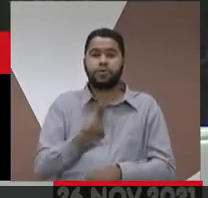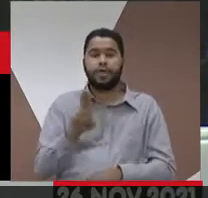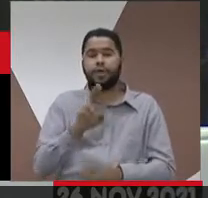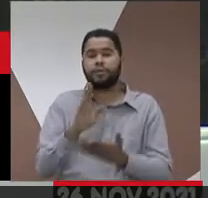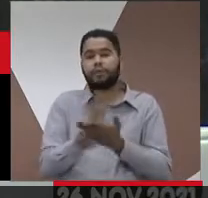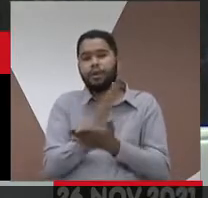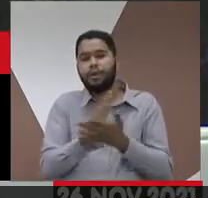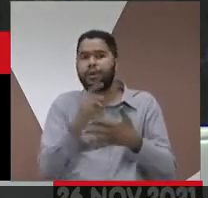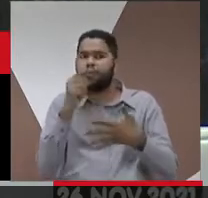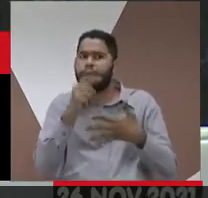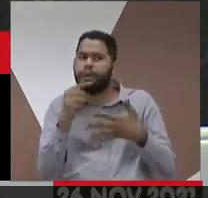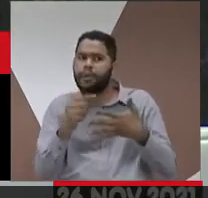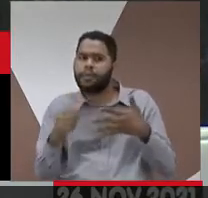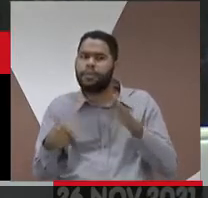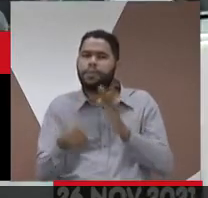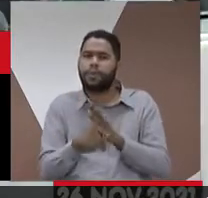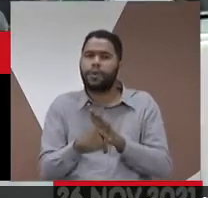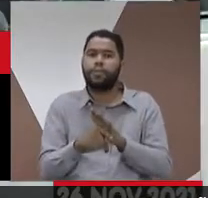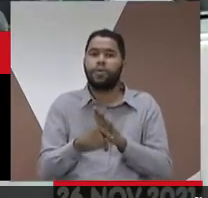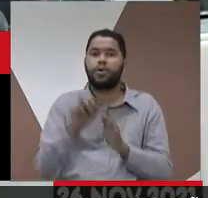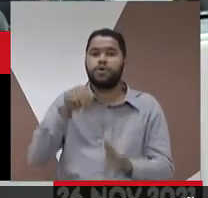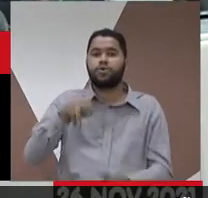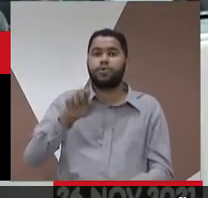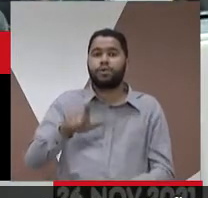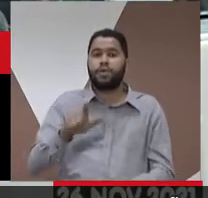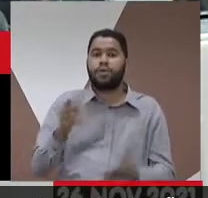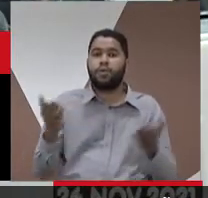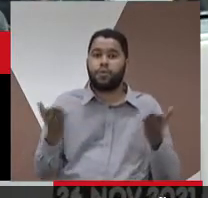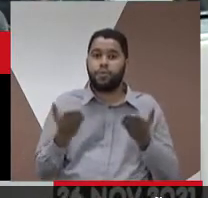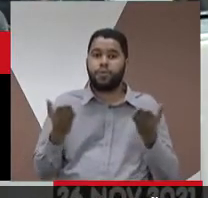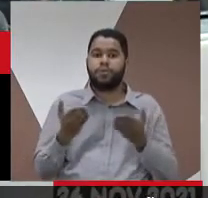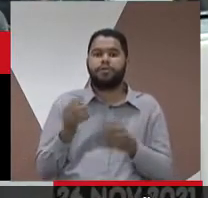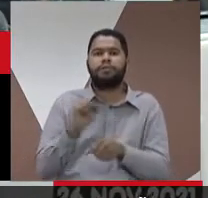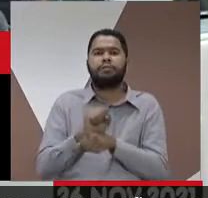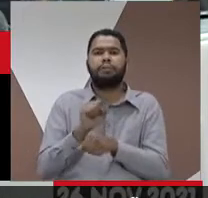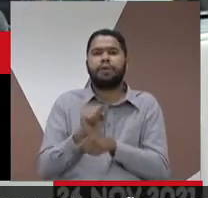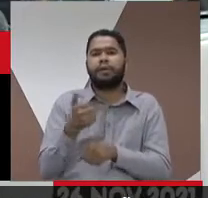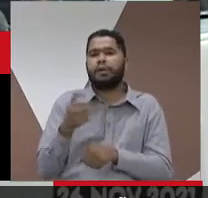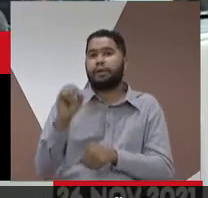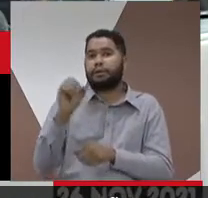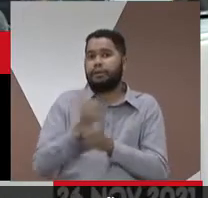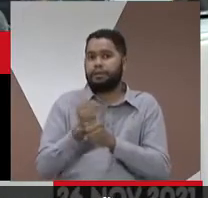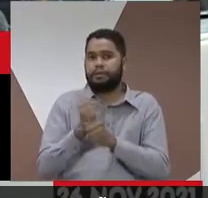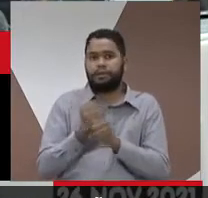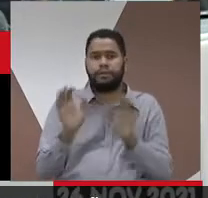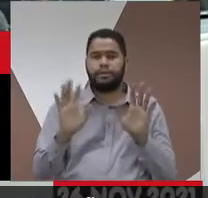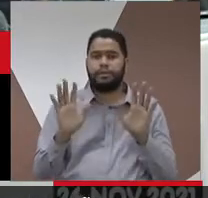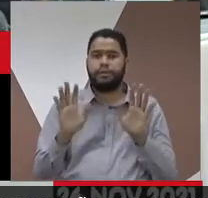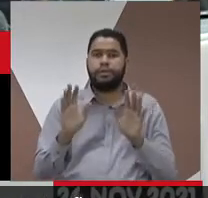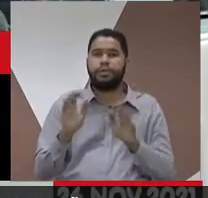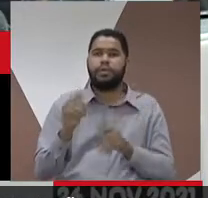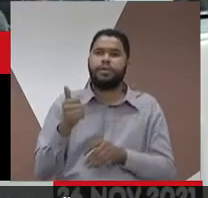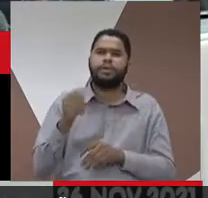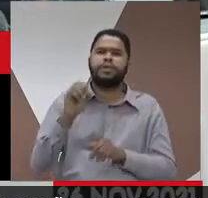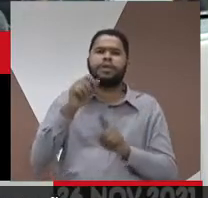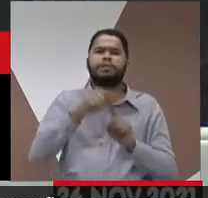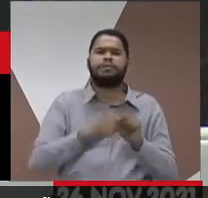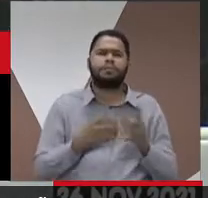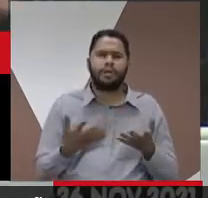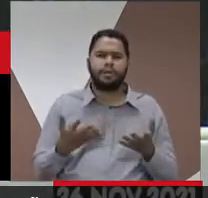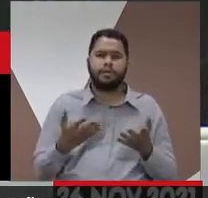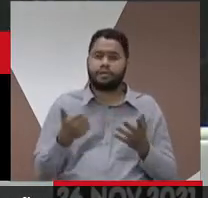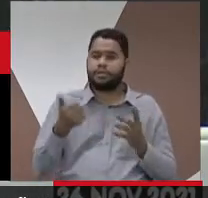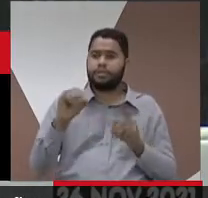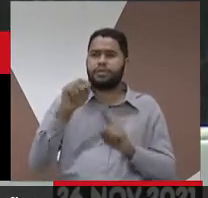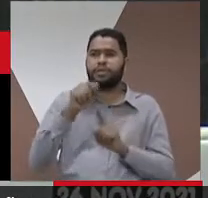alguns pontos críticos do anel hoje. Em vez de esperar 10 anos para ter uma solução, por que não 10 meses? Em